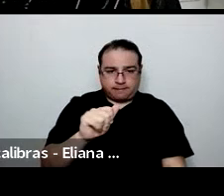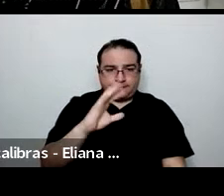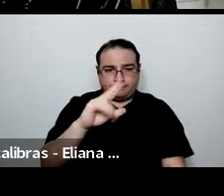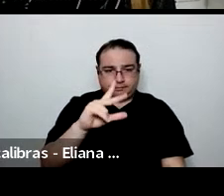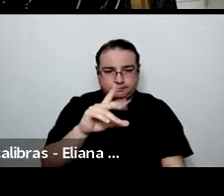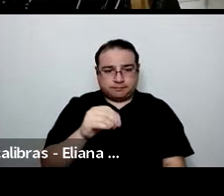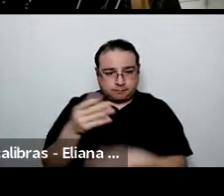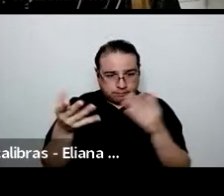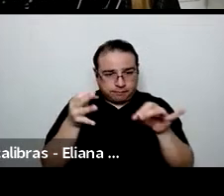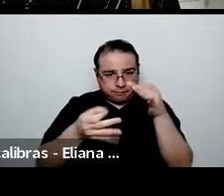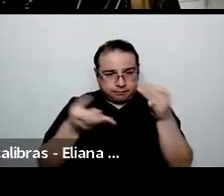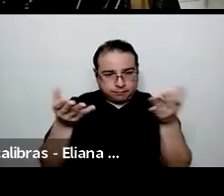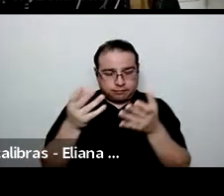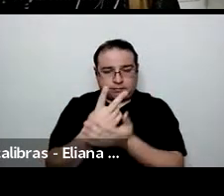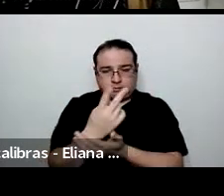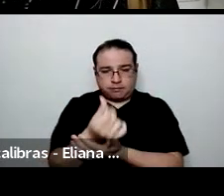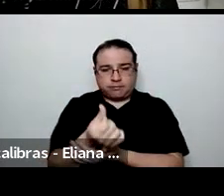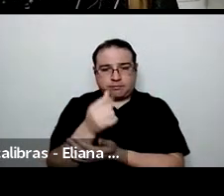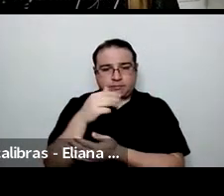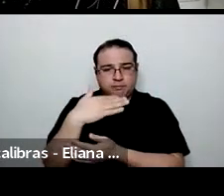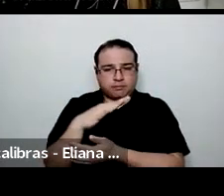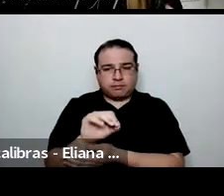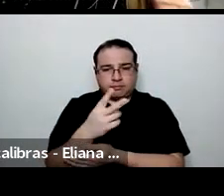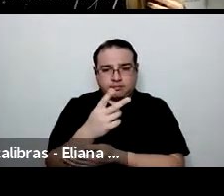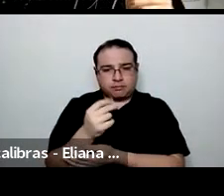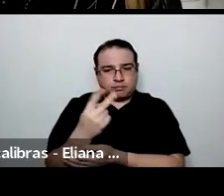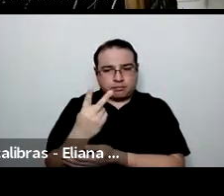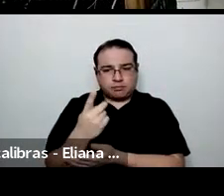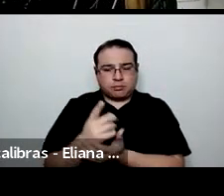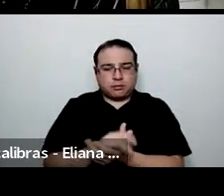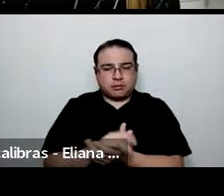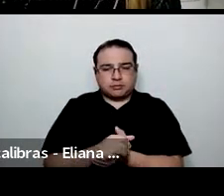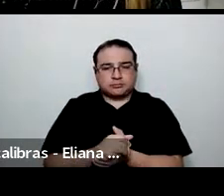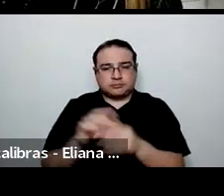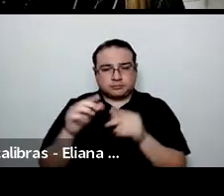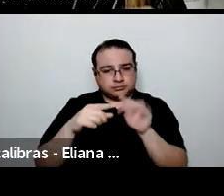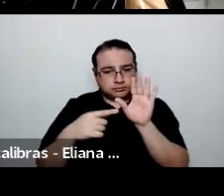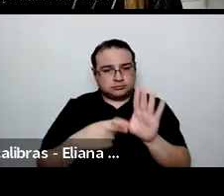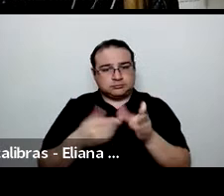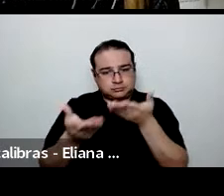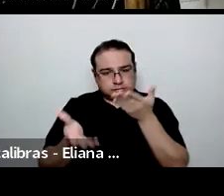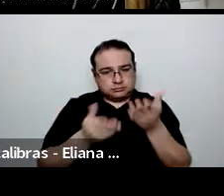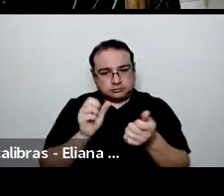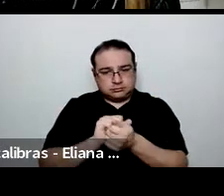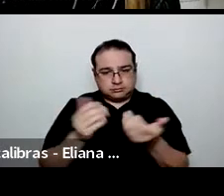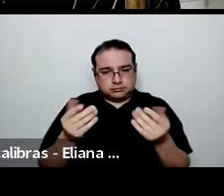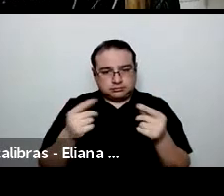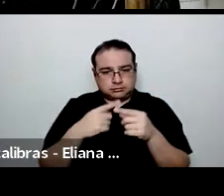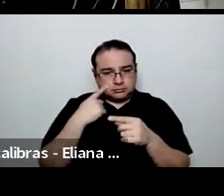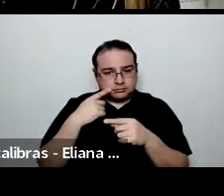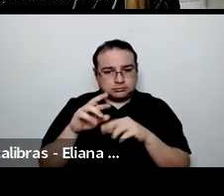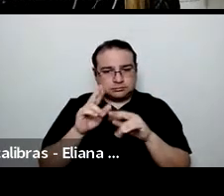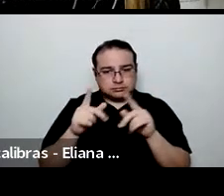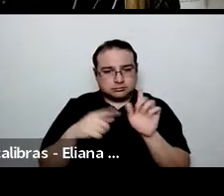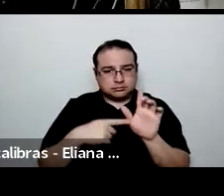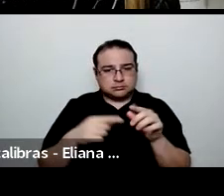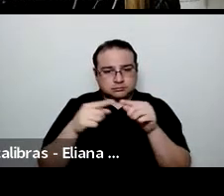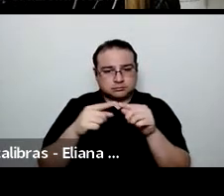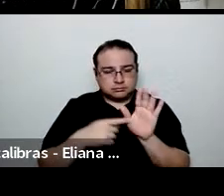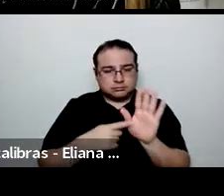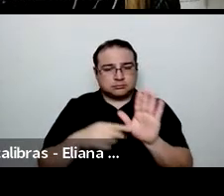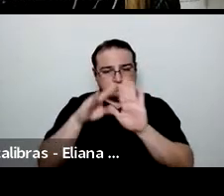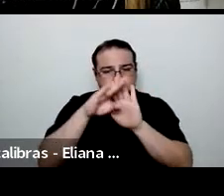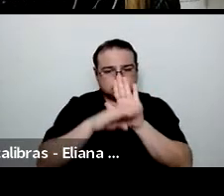agora seis de maio de dois mil e vinte e um formato de tratamento atual a dizer os já referidos